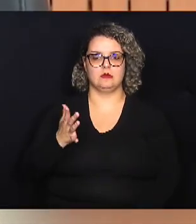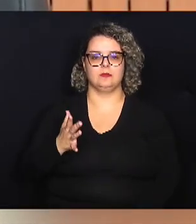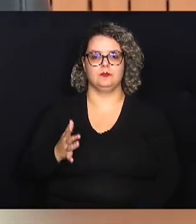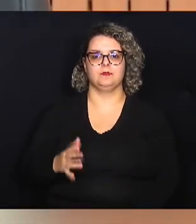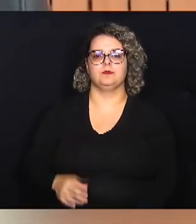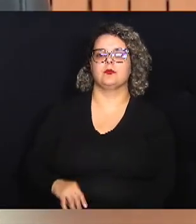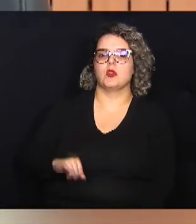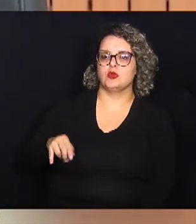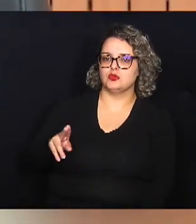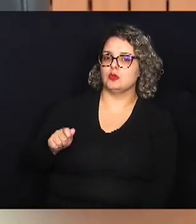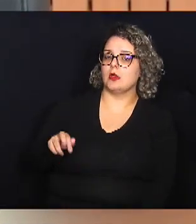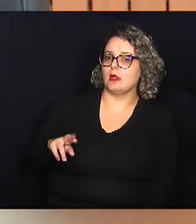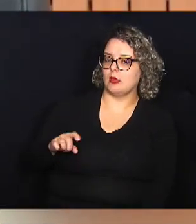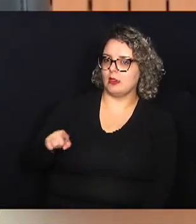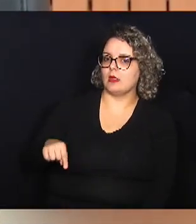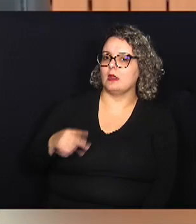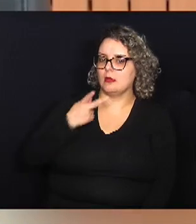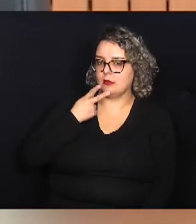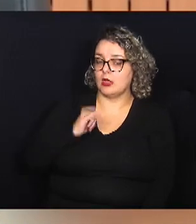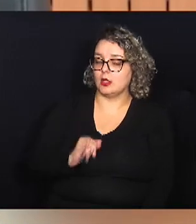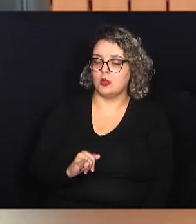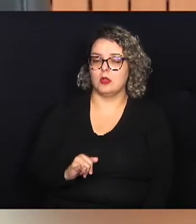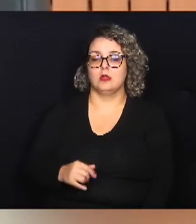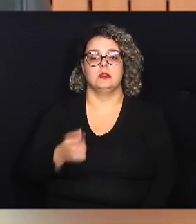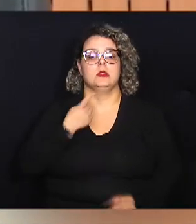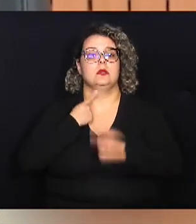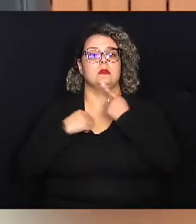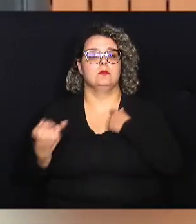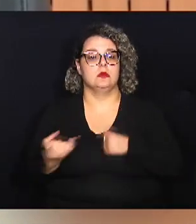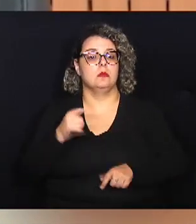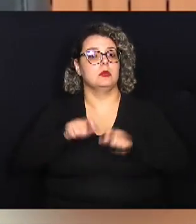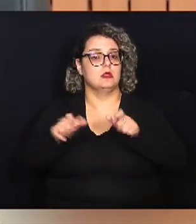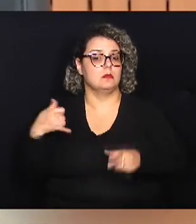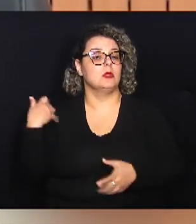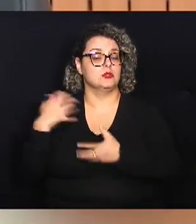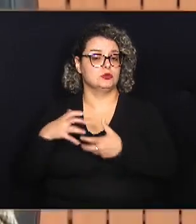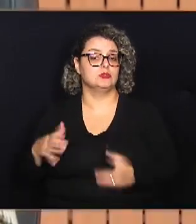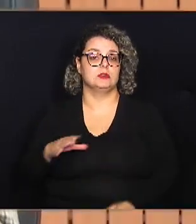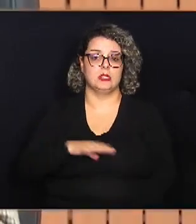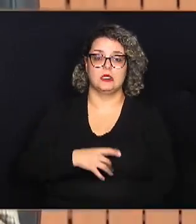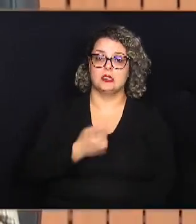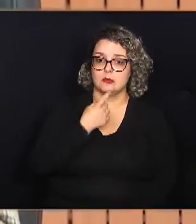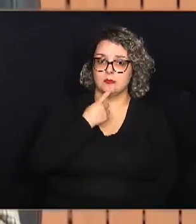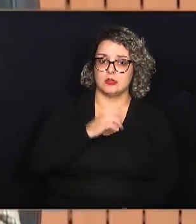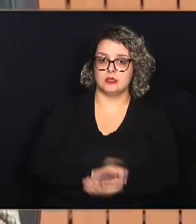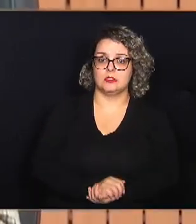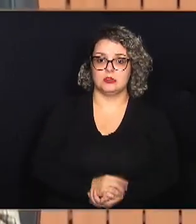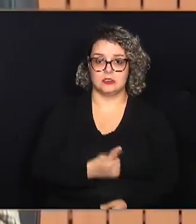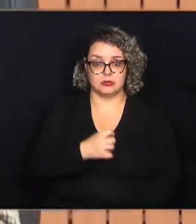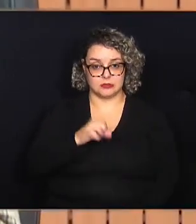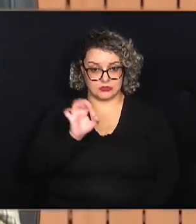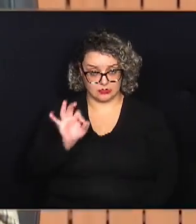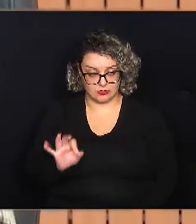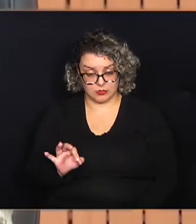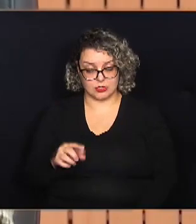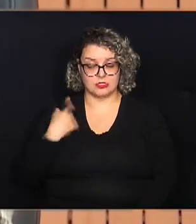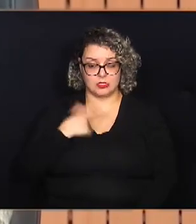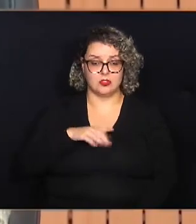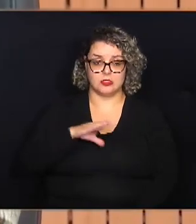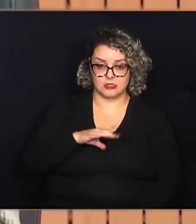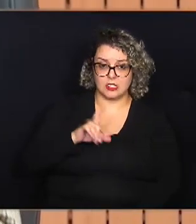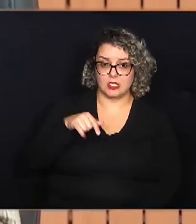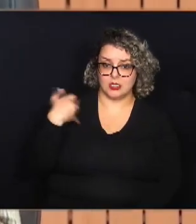destacou a necessidade das políticas públicas para a pessoa idosa em Campinas. 19% da nossa cidade são idosos,